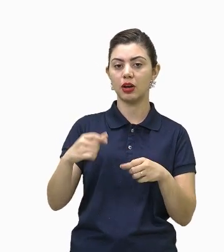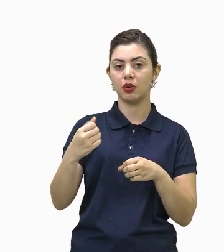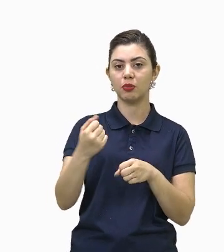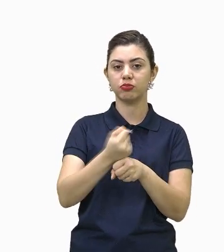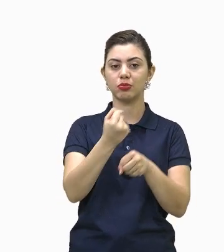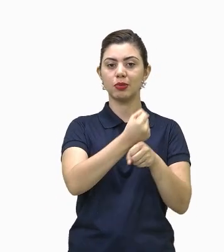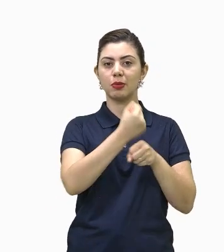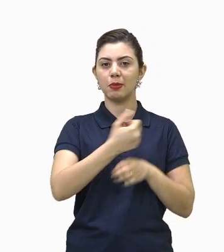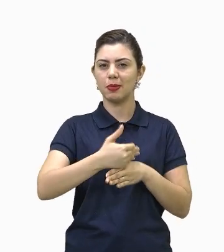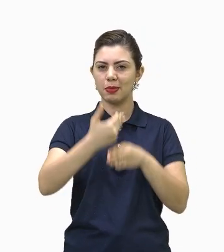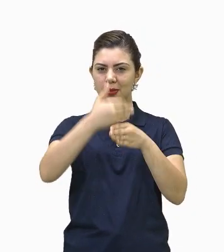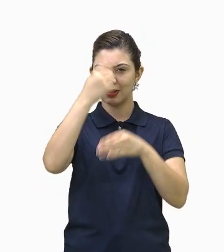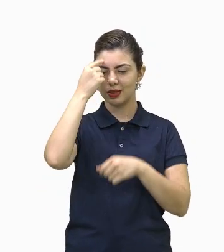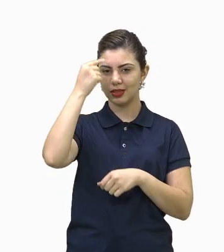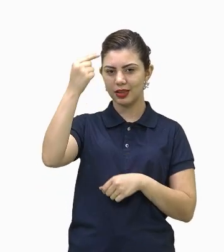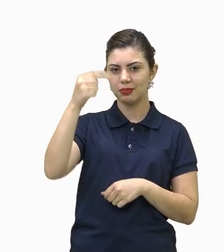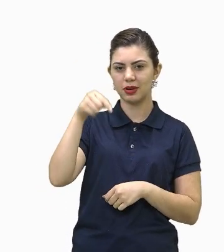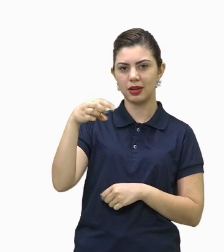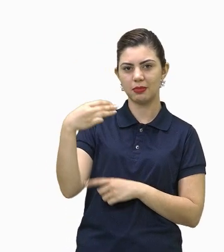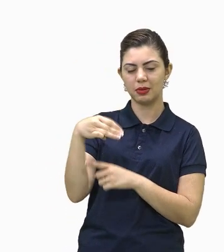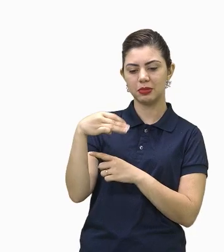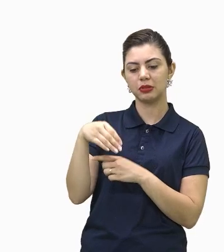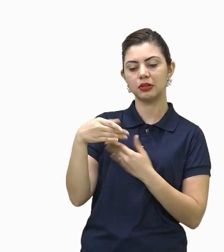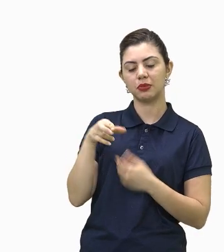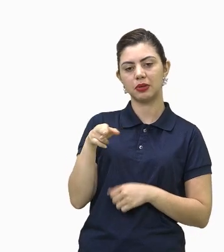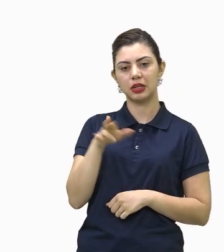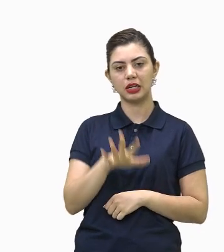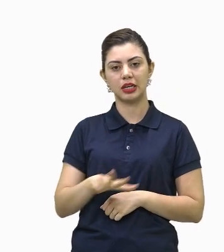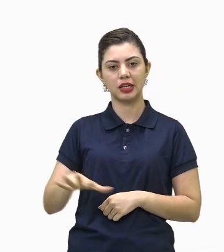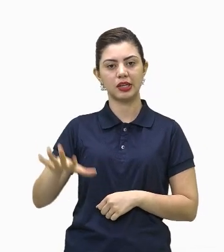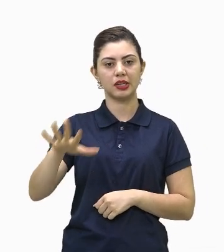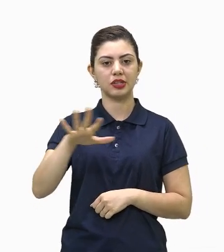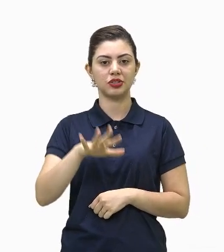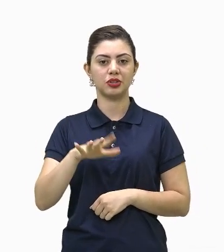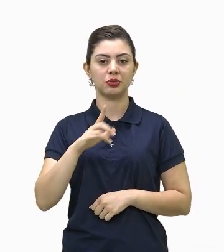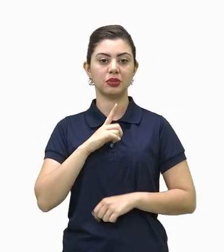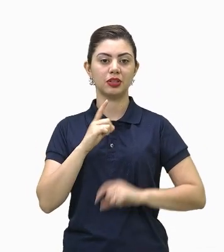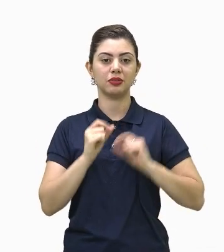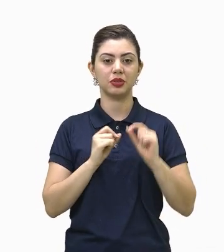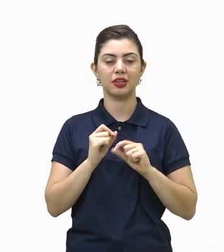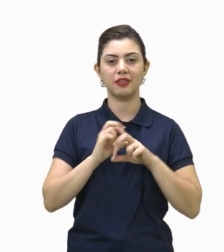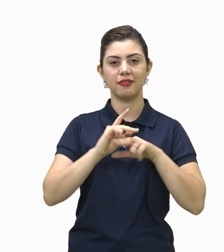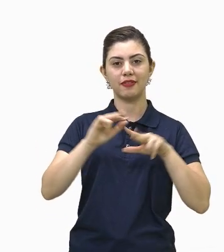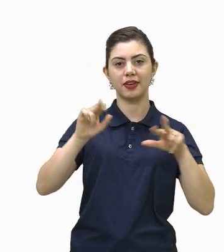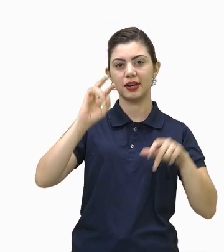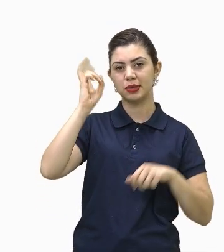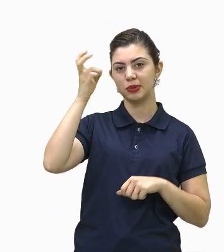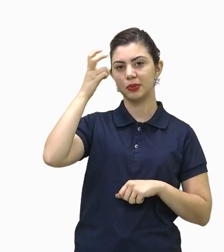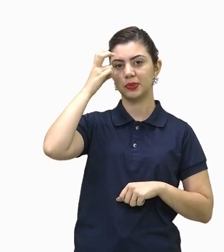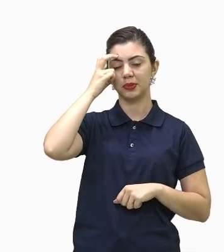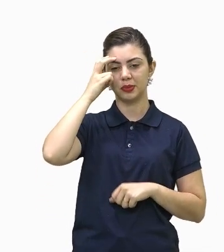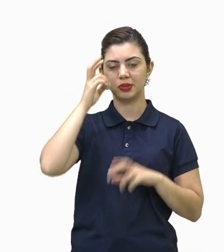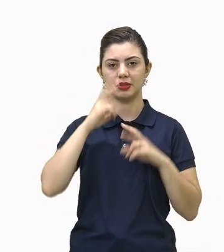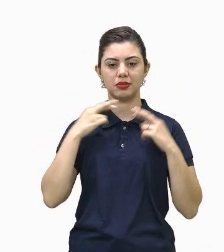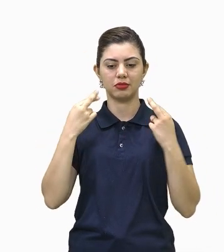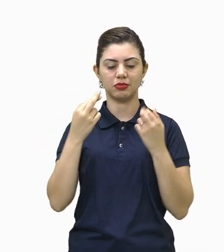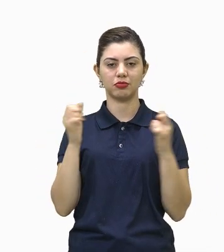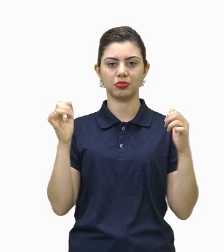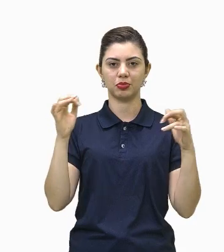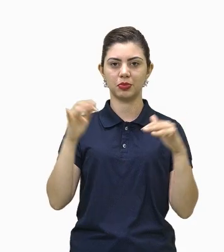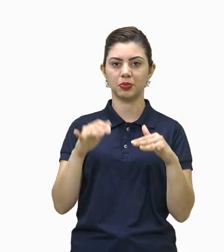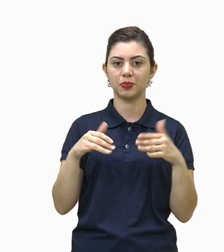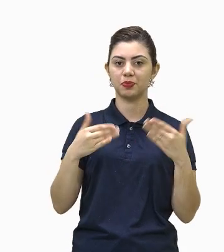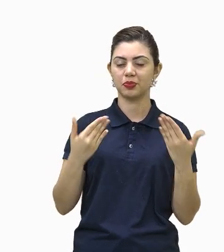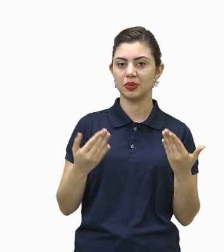local, marcando a região como um local de encontro entre diferentes culturas, tá certo? Então, nós temos